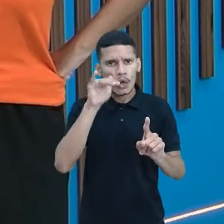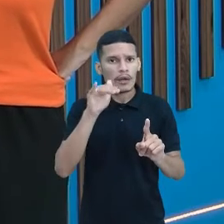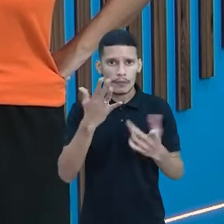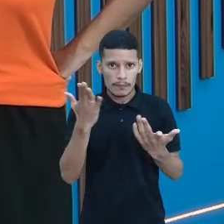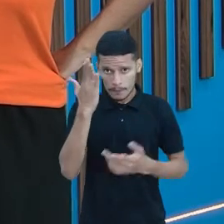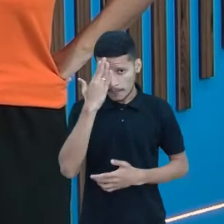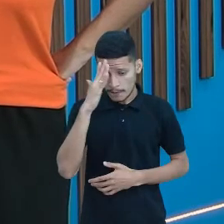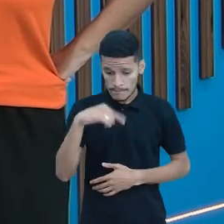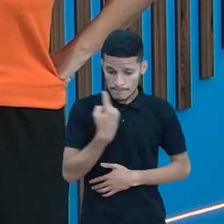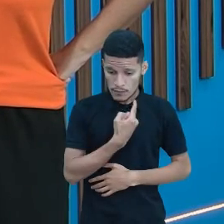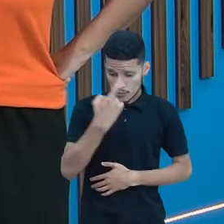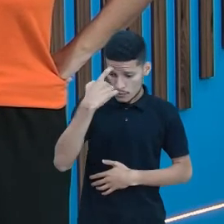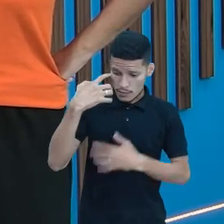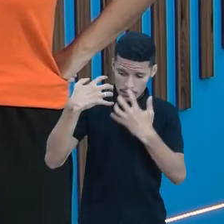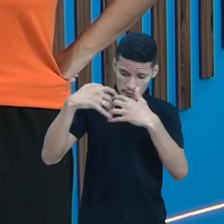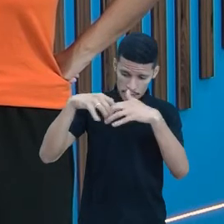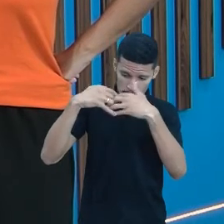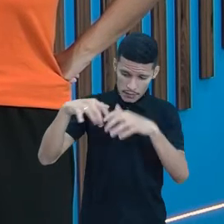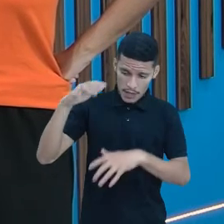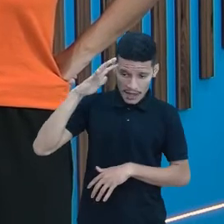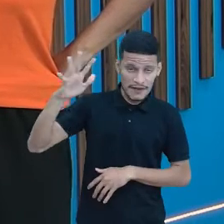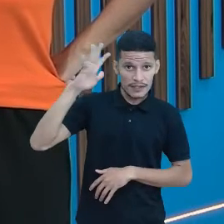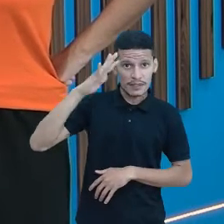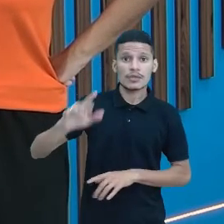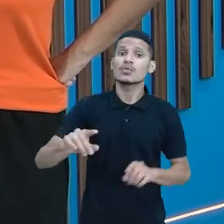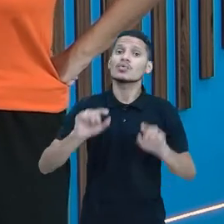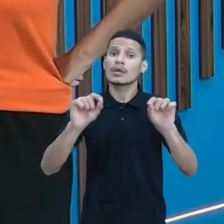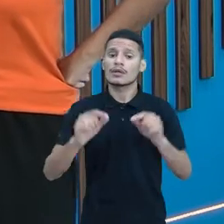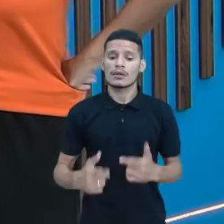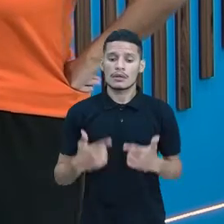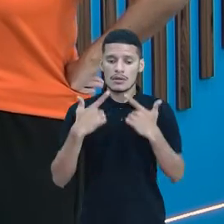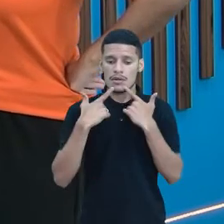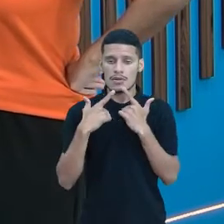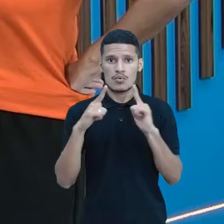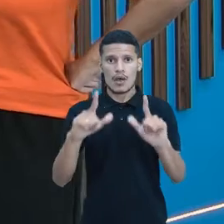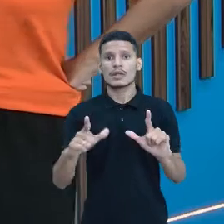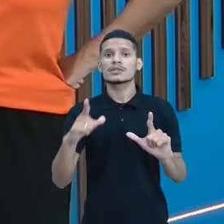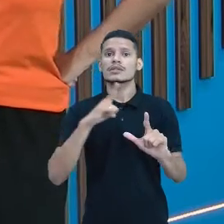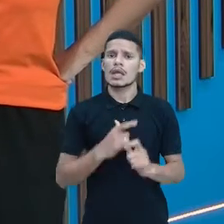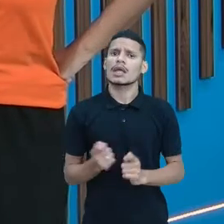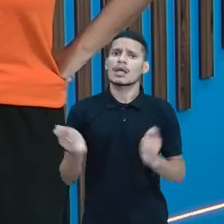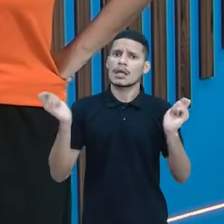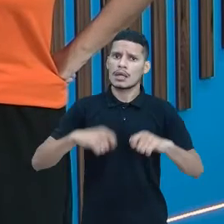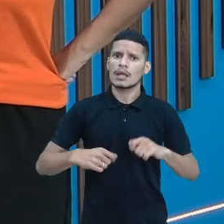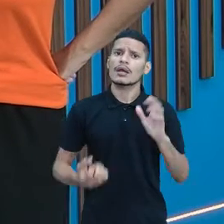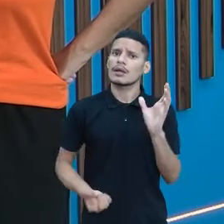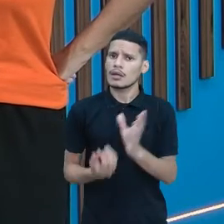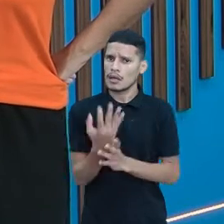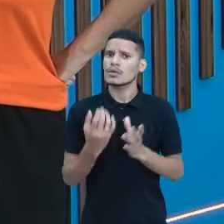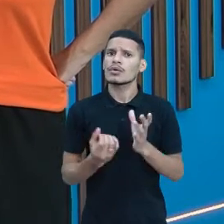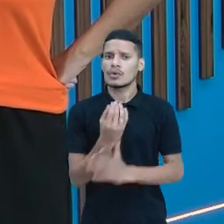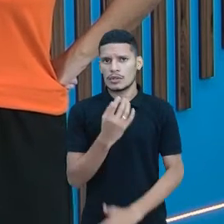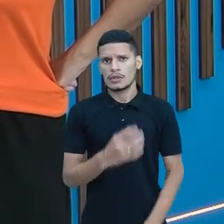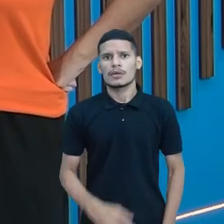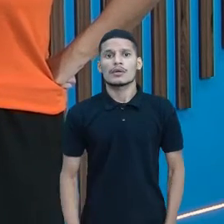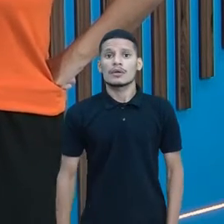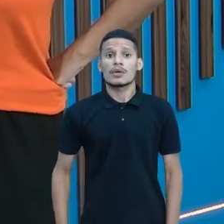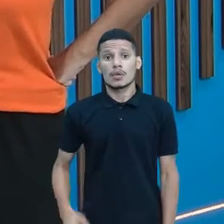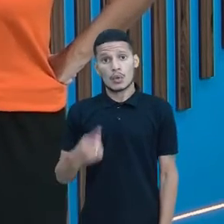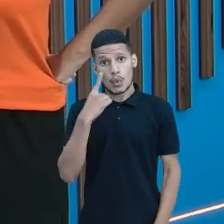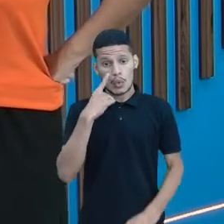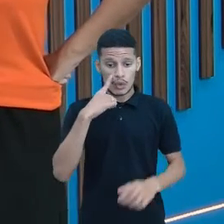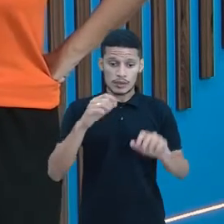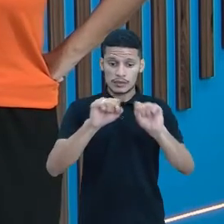para a gente pensar aqui, a linguagem, ela tem essa capacidade criadora, né? Veja, um